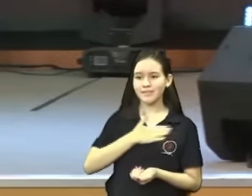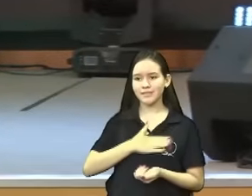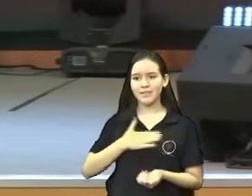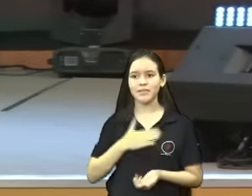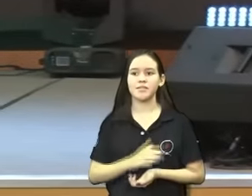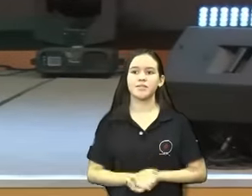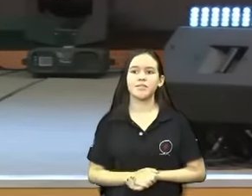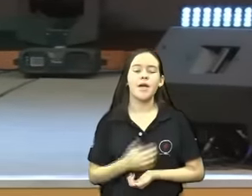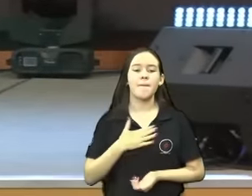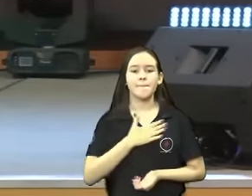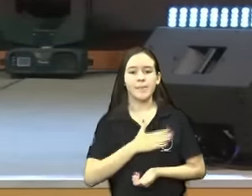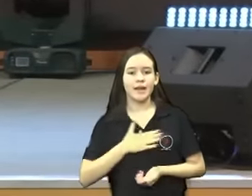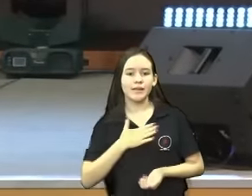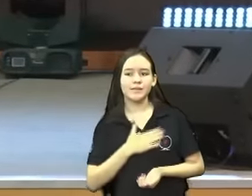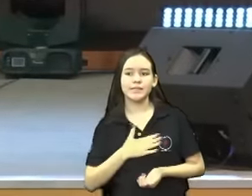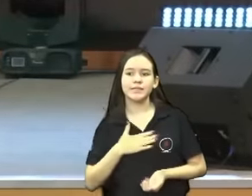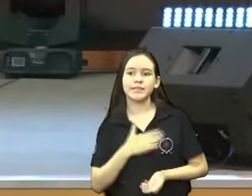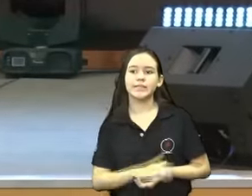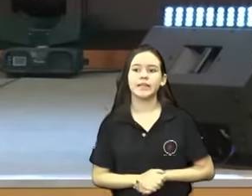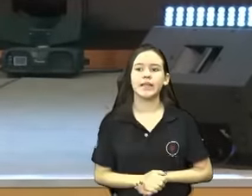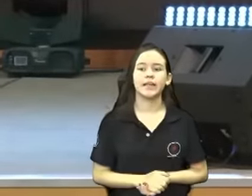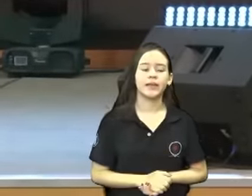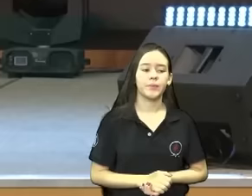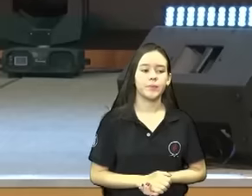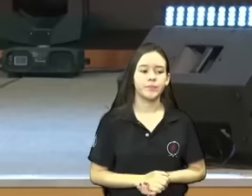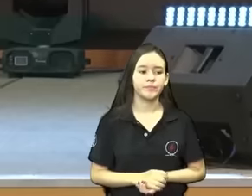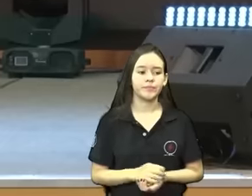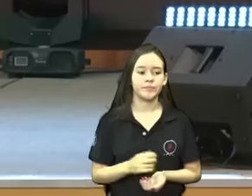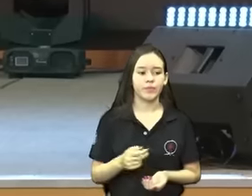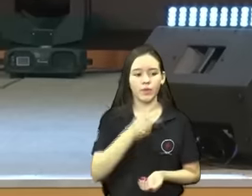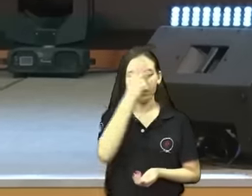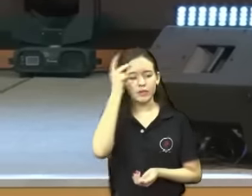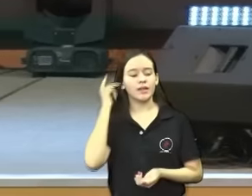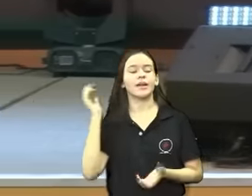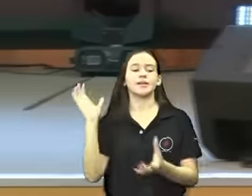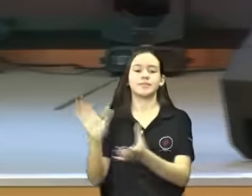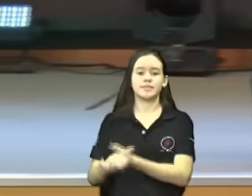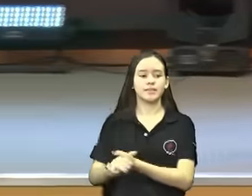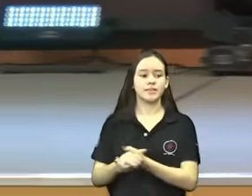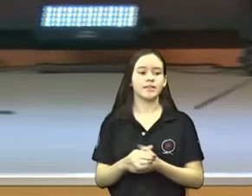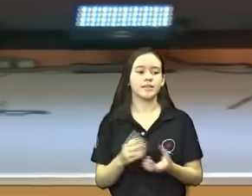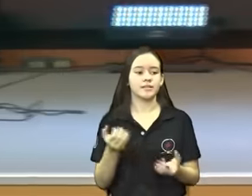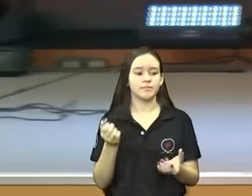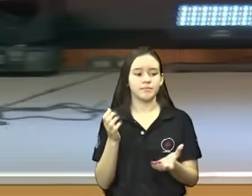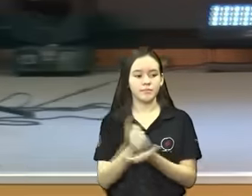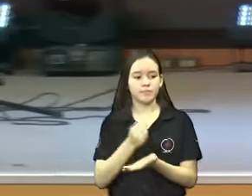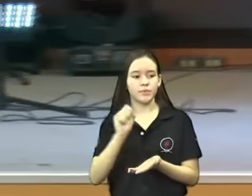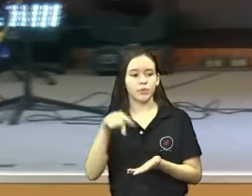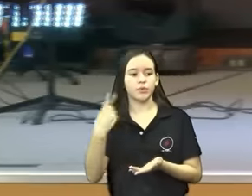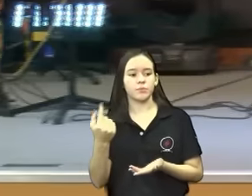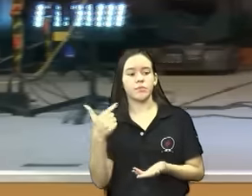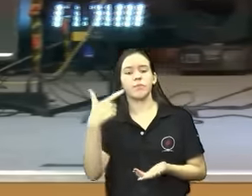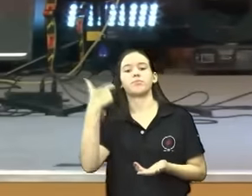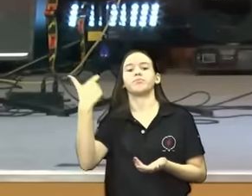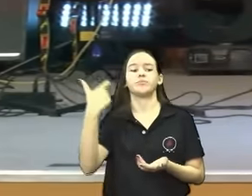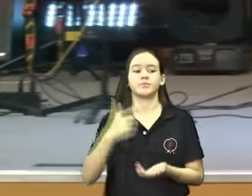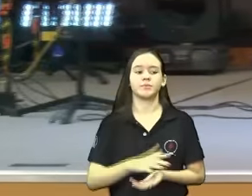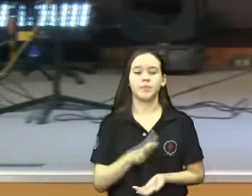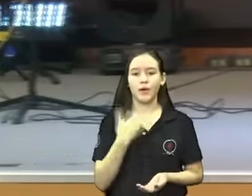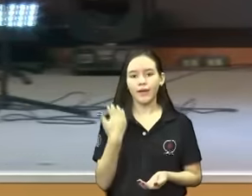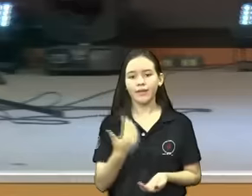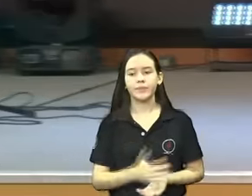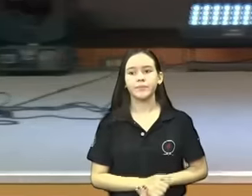me dá para Gêmea e vou ver com a mulher dos outros depois tu não Teco não sabe porque e morre vai para aí afora